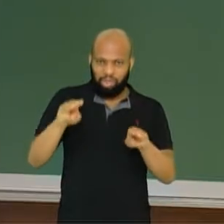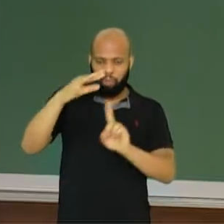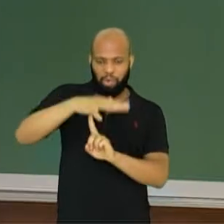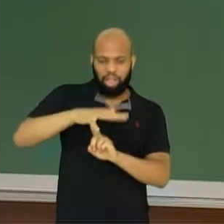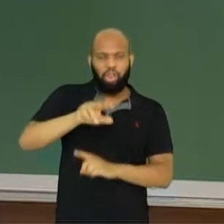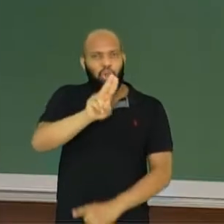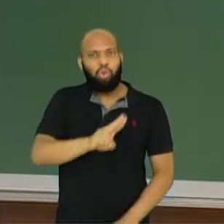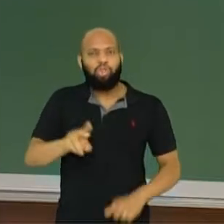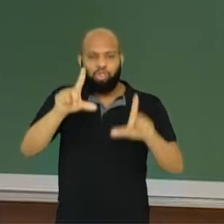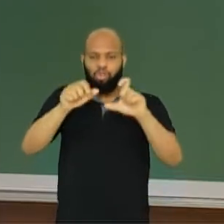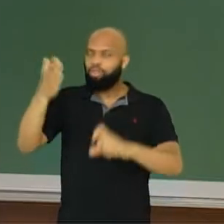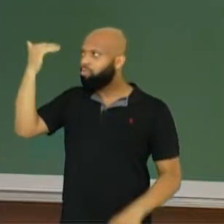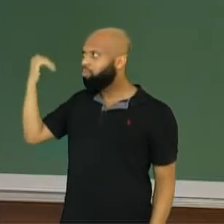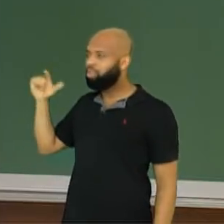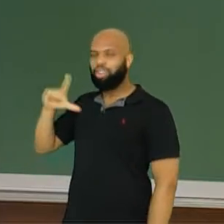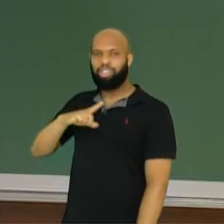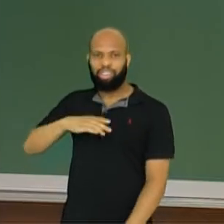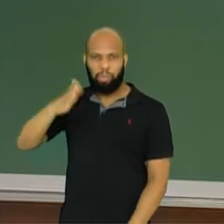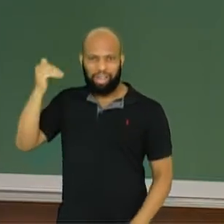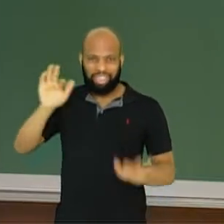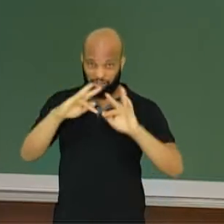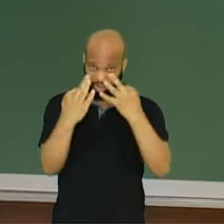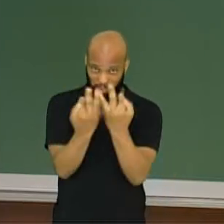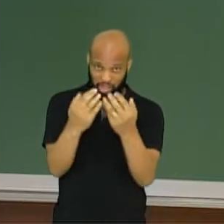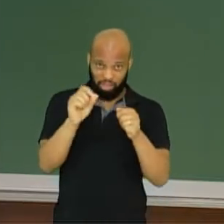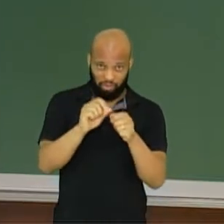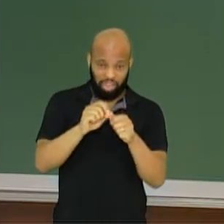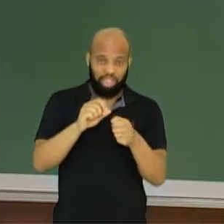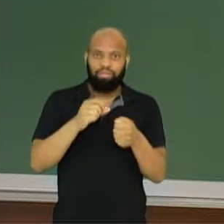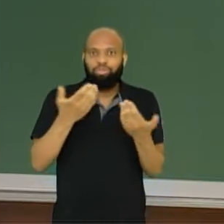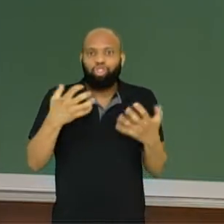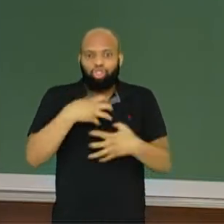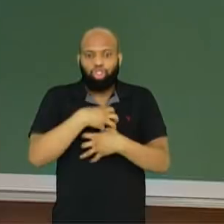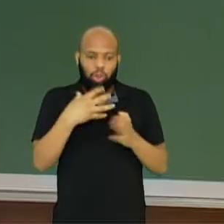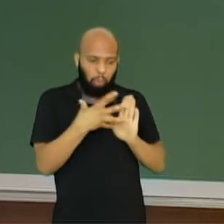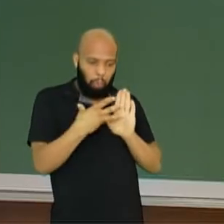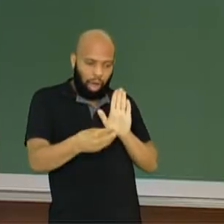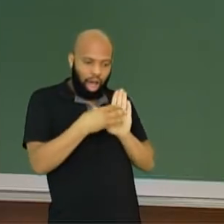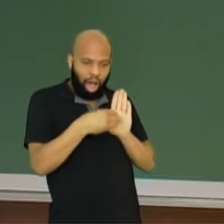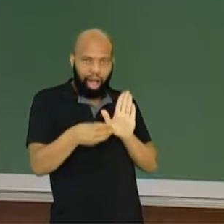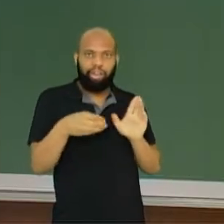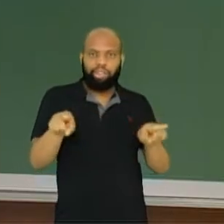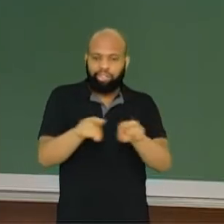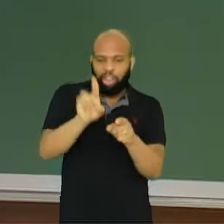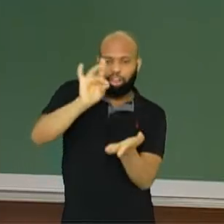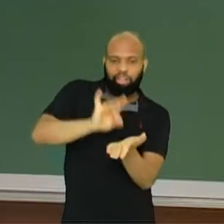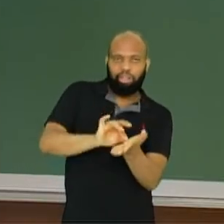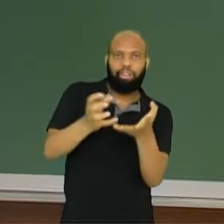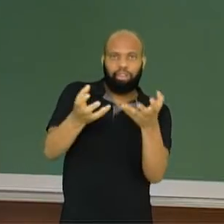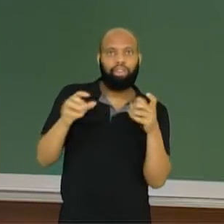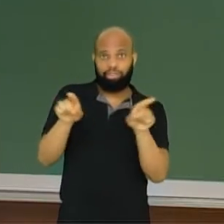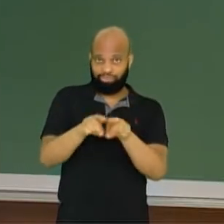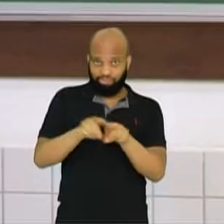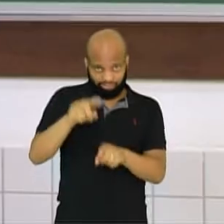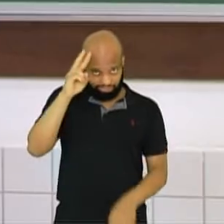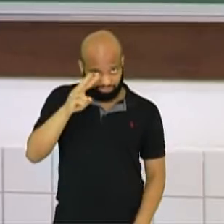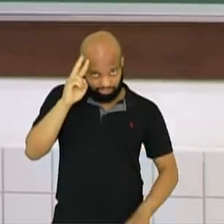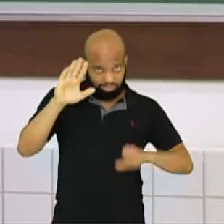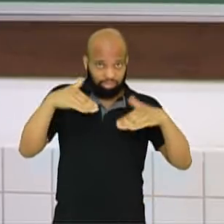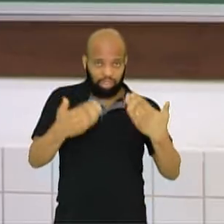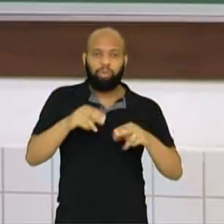fotografias lá da antiga Garmater para eles reconstituírem a originalidade de alguns pontos específicos do museu?